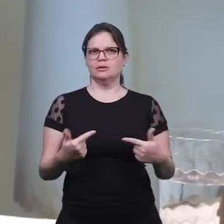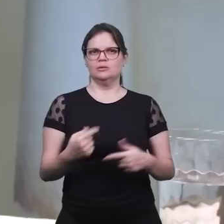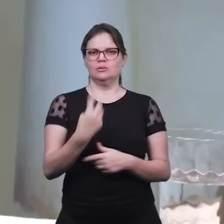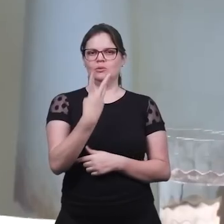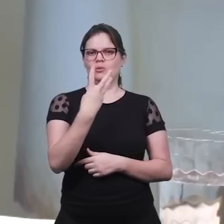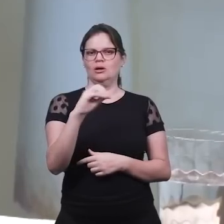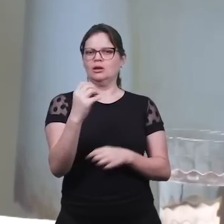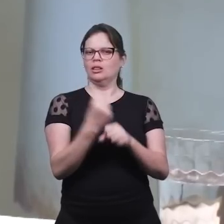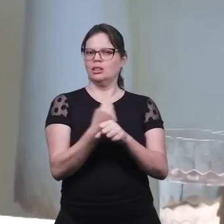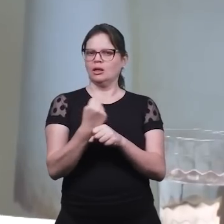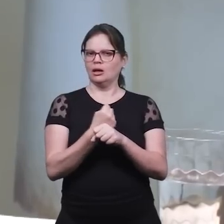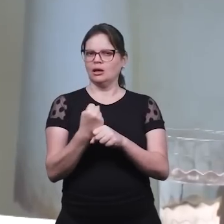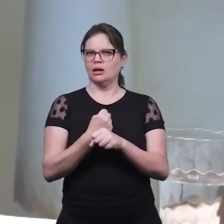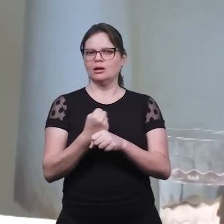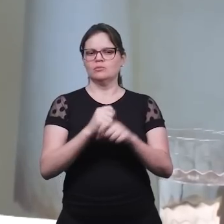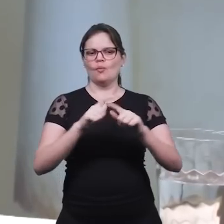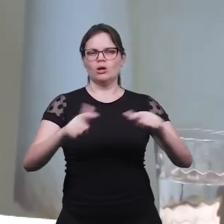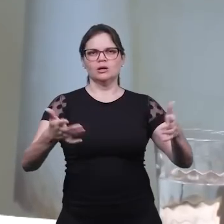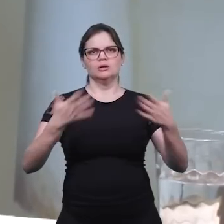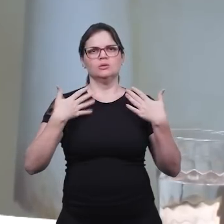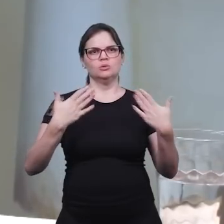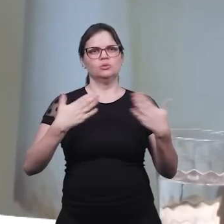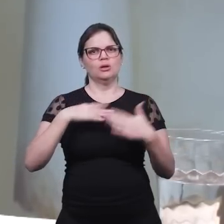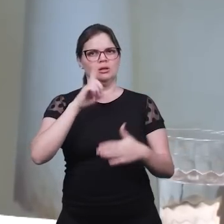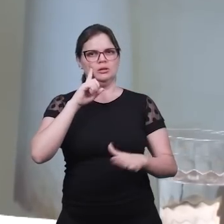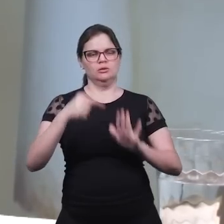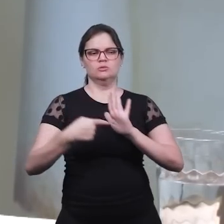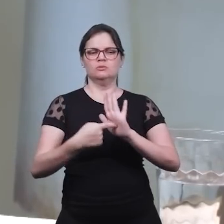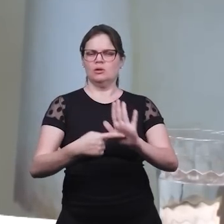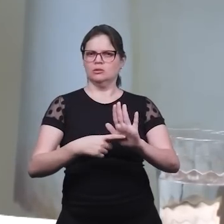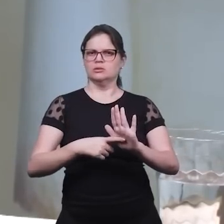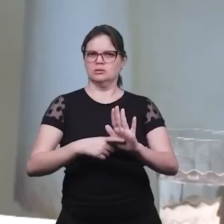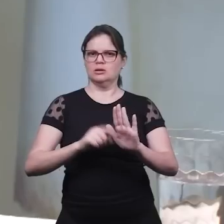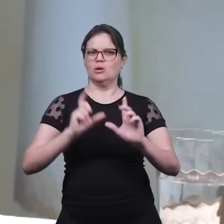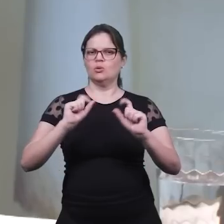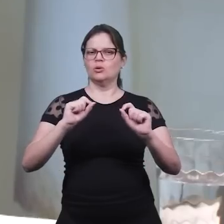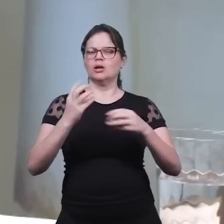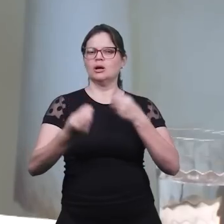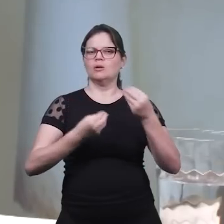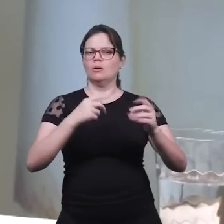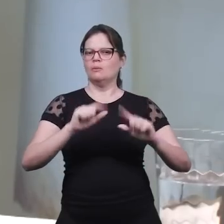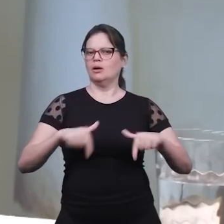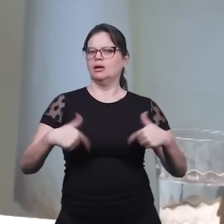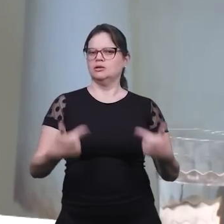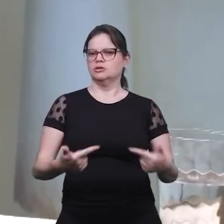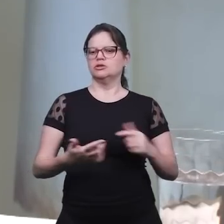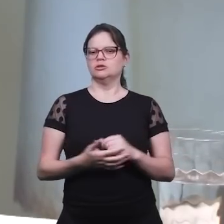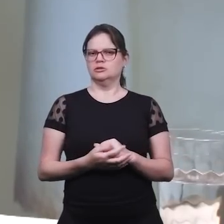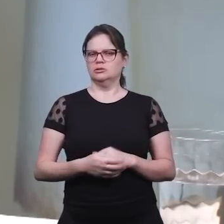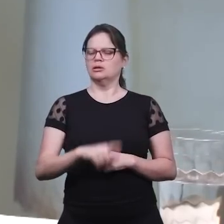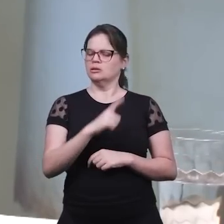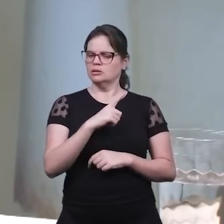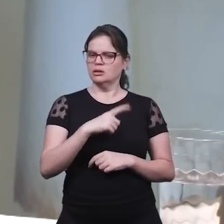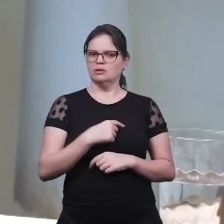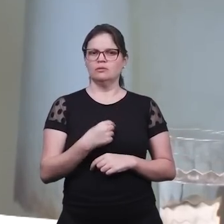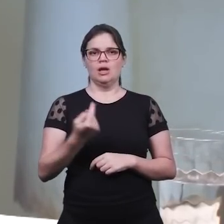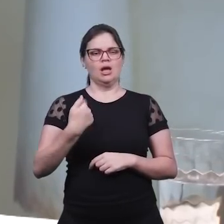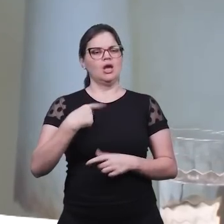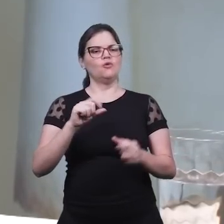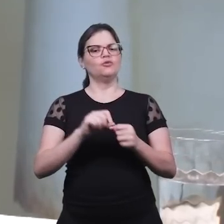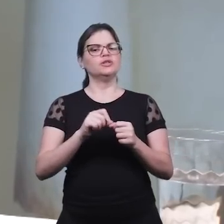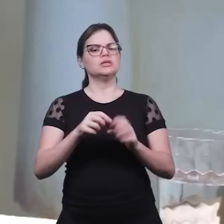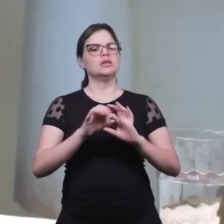40 anos de deserto, o Senhor fez. O Senhor fala aqui o que Ele fez. Ele te fez. Ele fez. Por que Ele fez isso? Para te